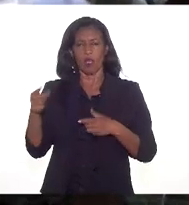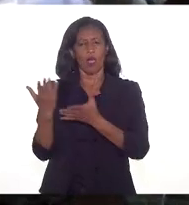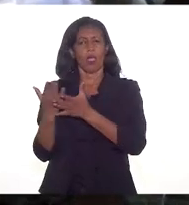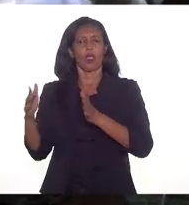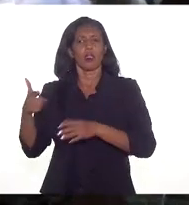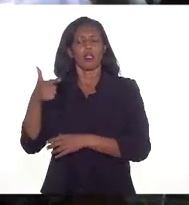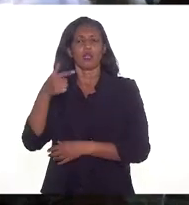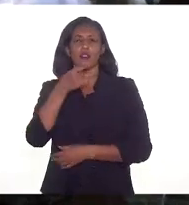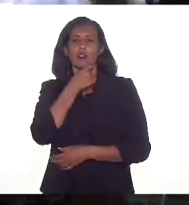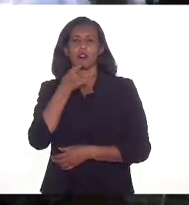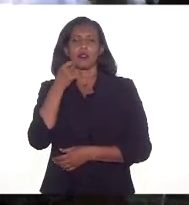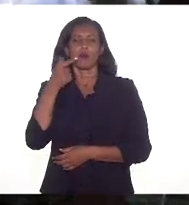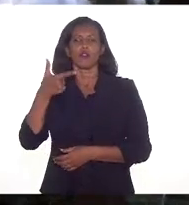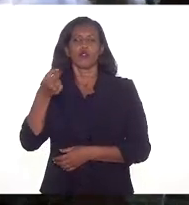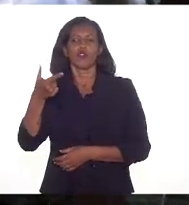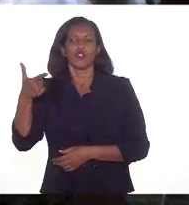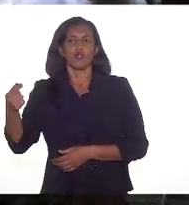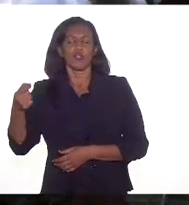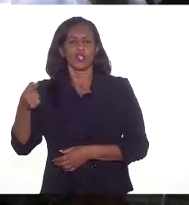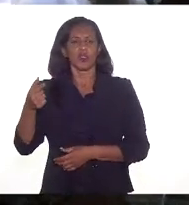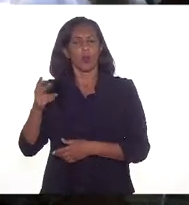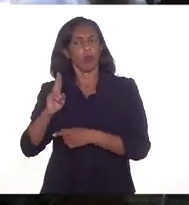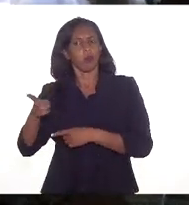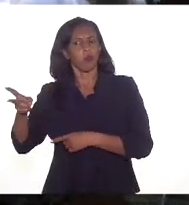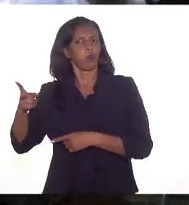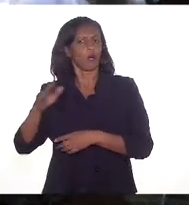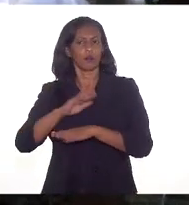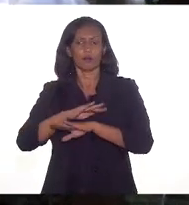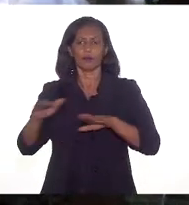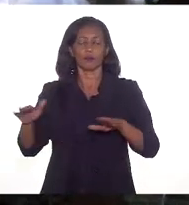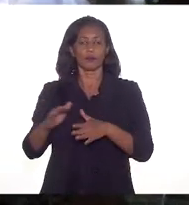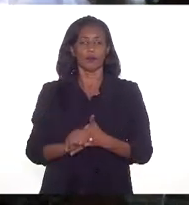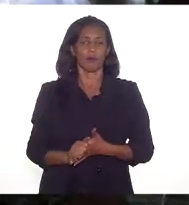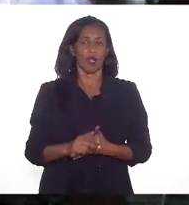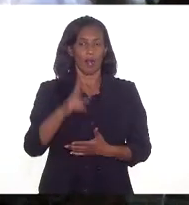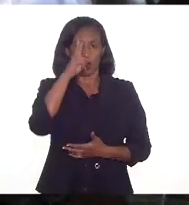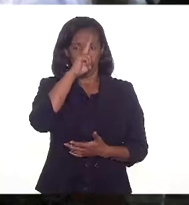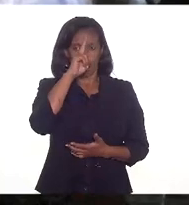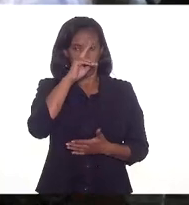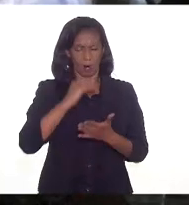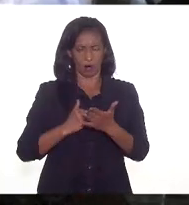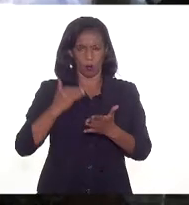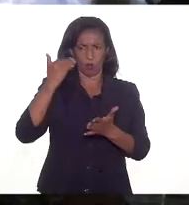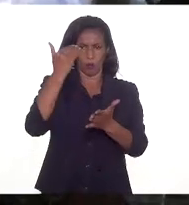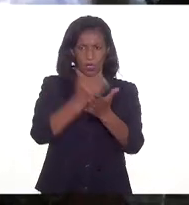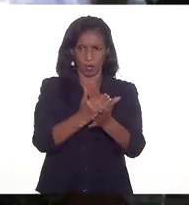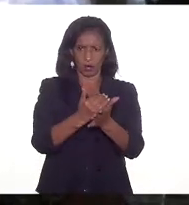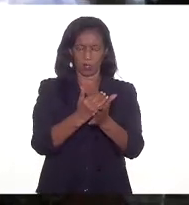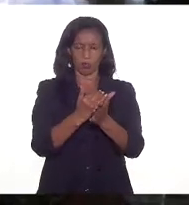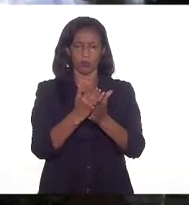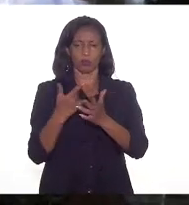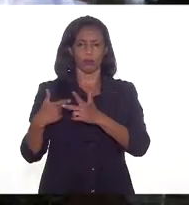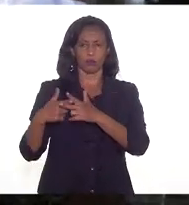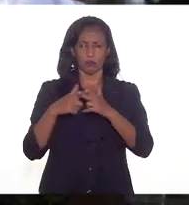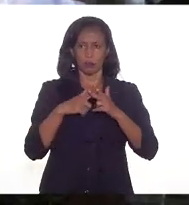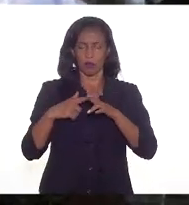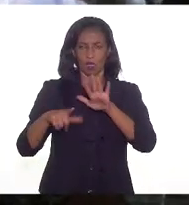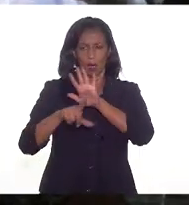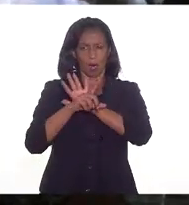2020, sem que houvesse prorrogação. Cabe lembrar que, com a alteração da citada